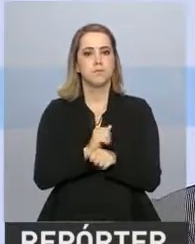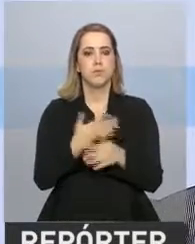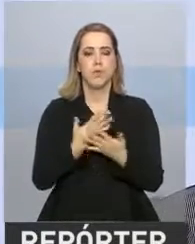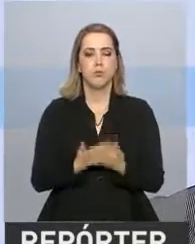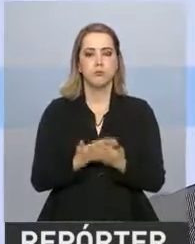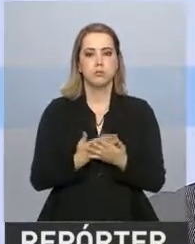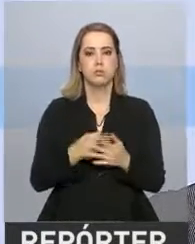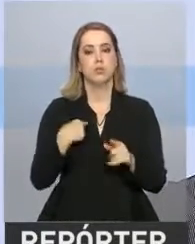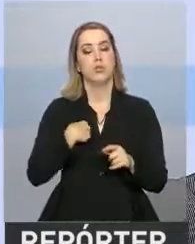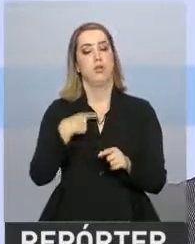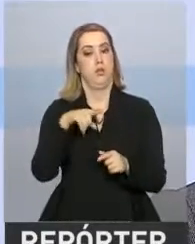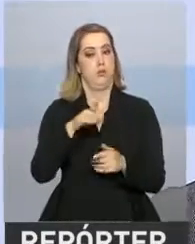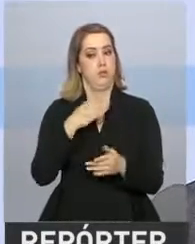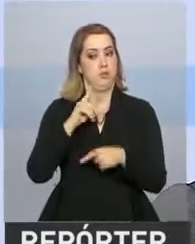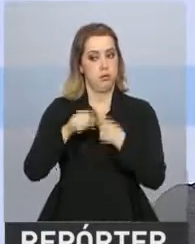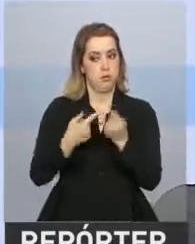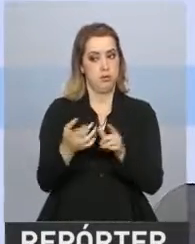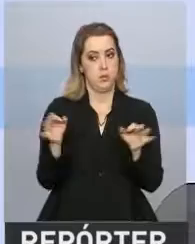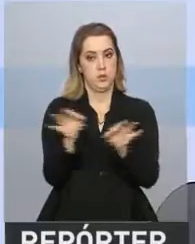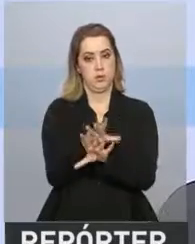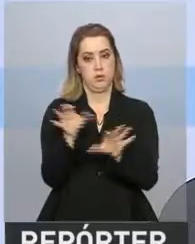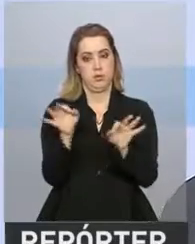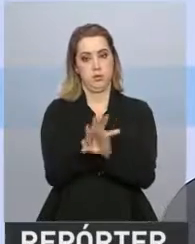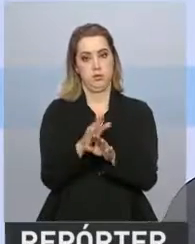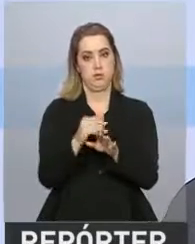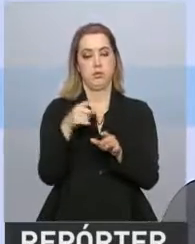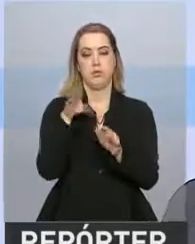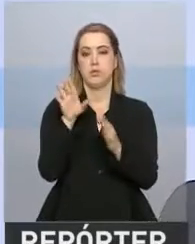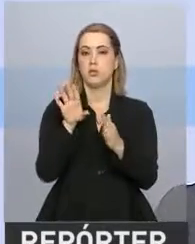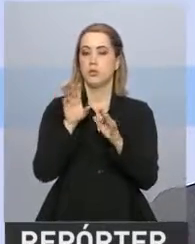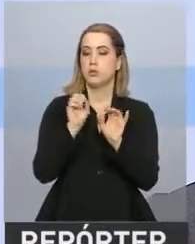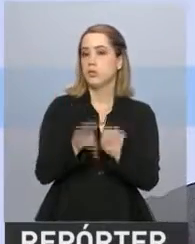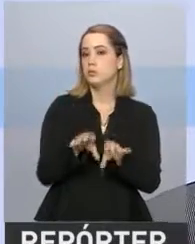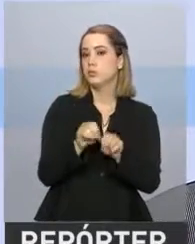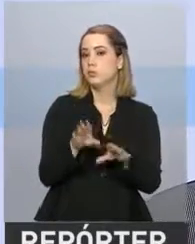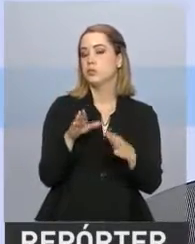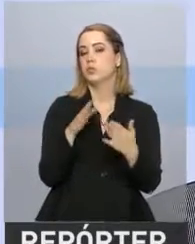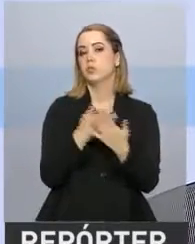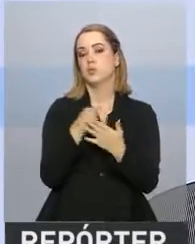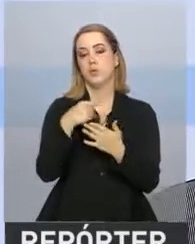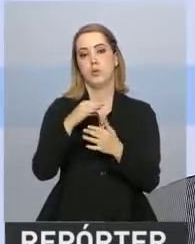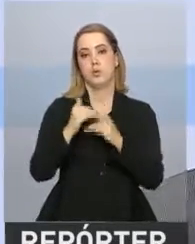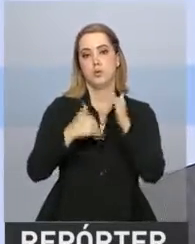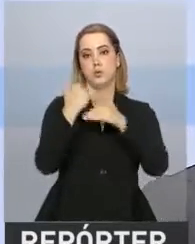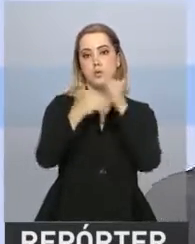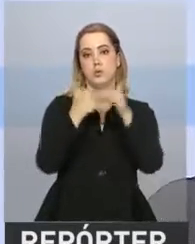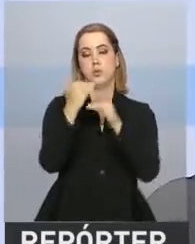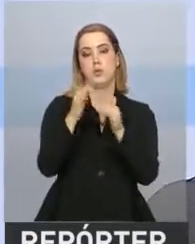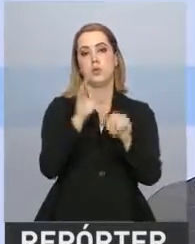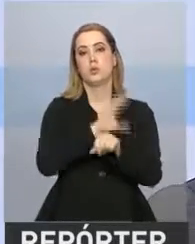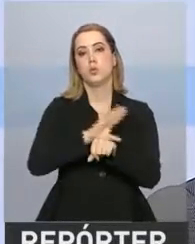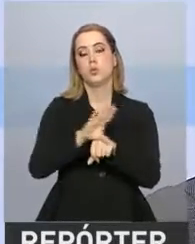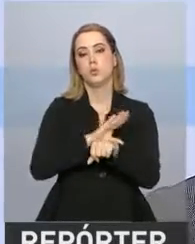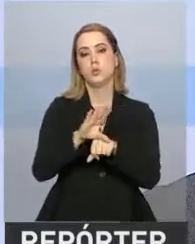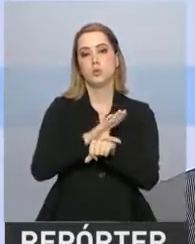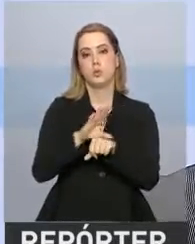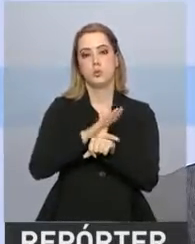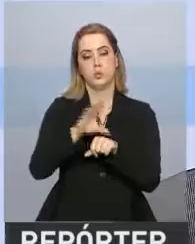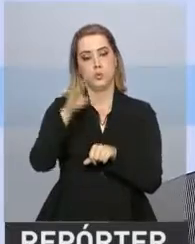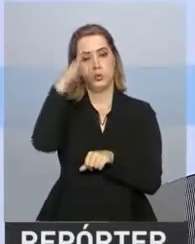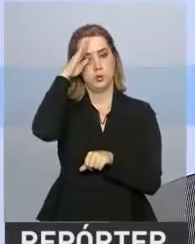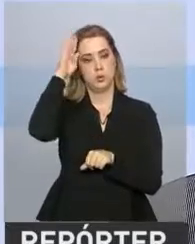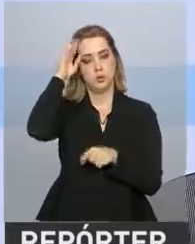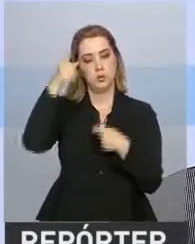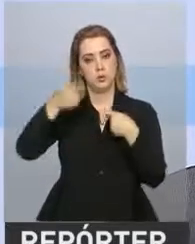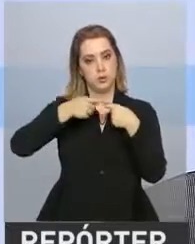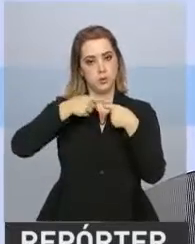a formação de mais médicos através do aumento do número de cursos de medicina no país, que é um dos pilares do Mais Médicos,